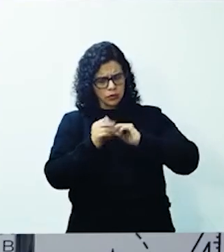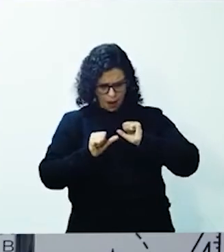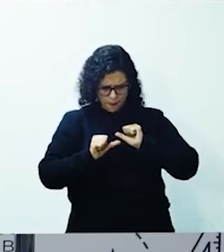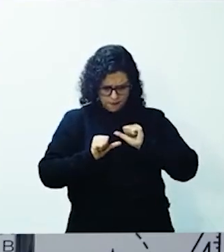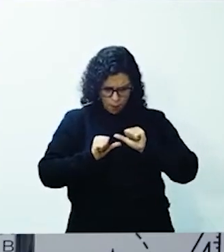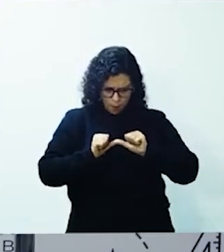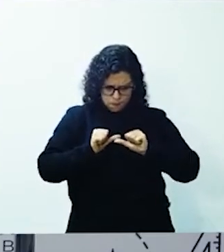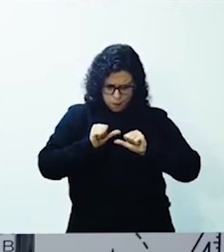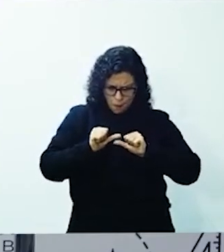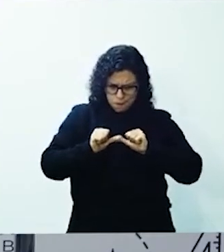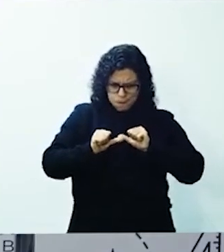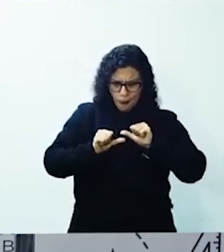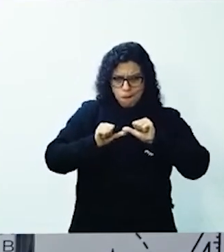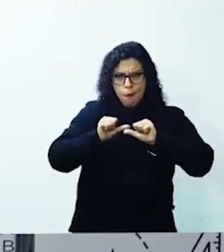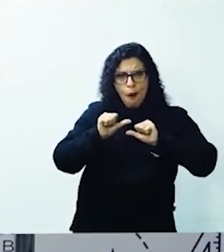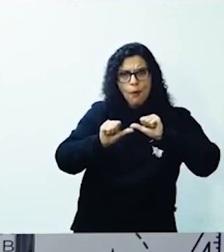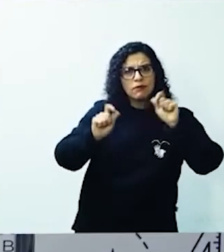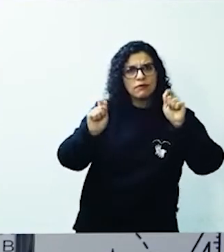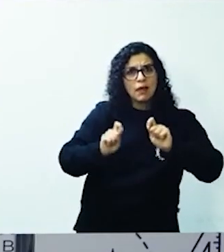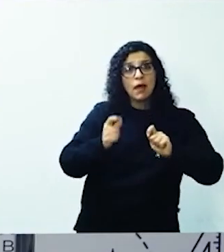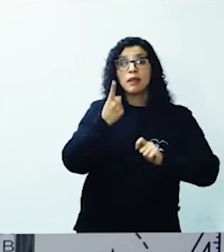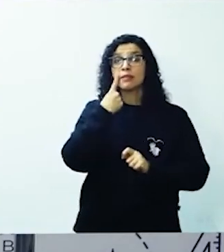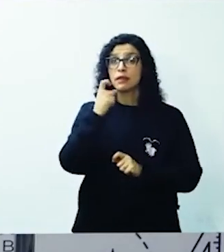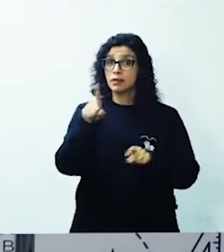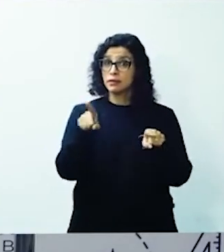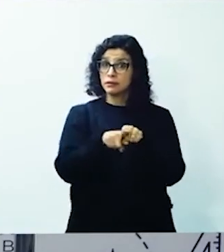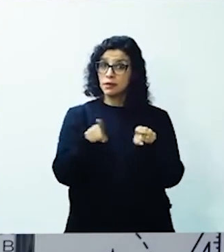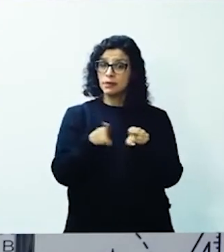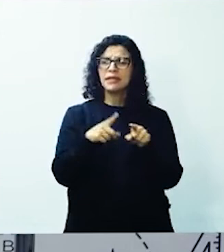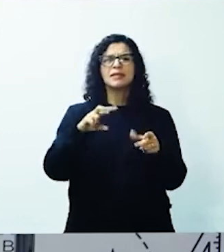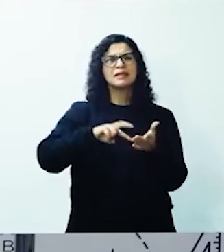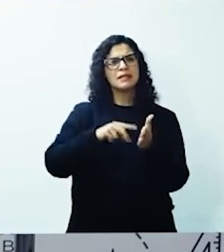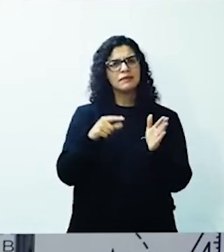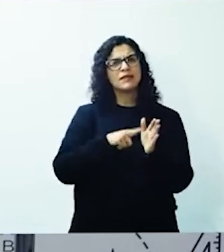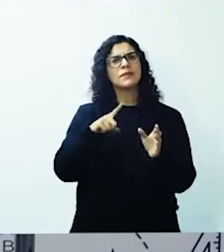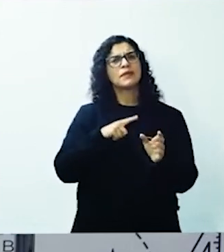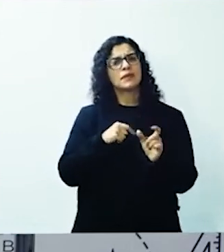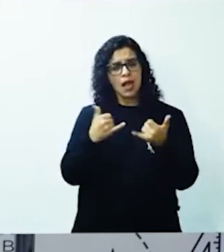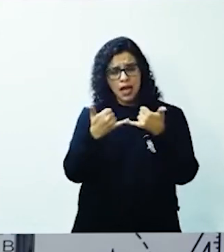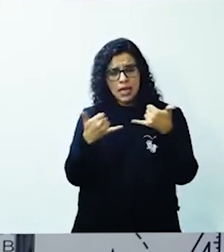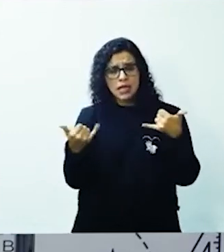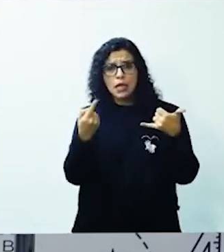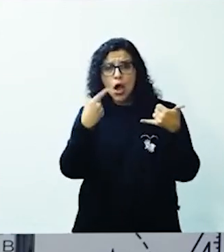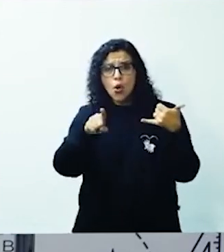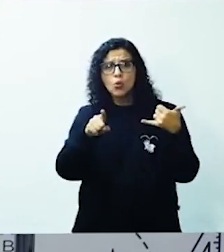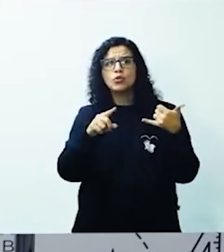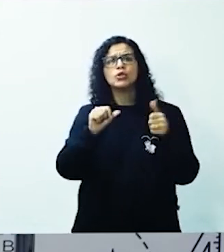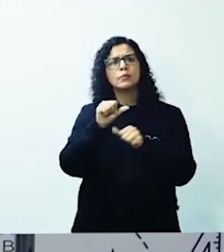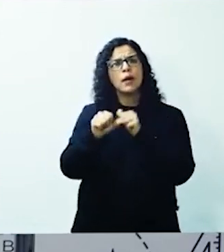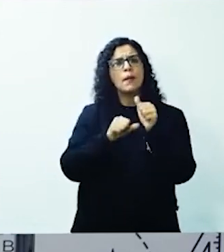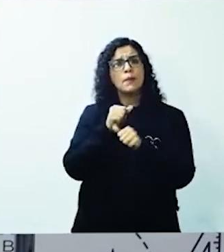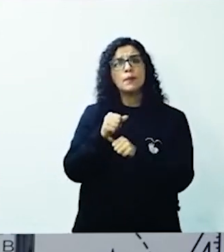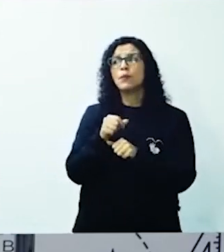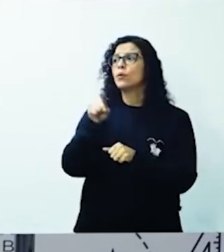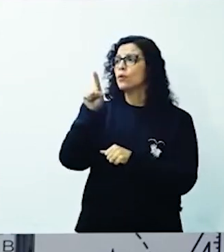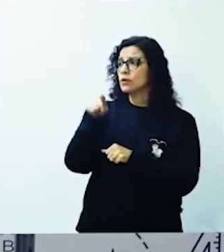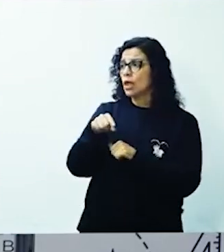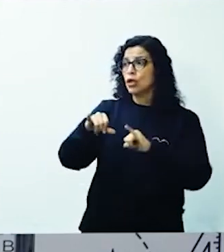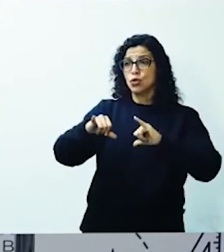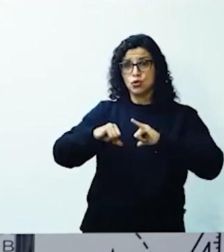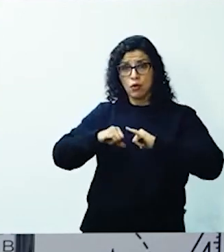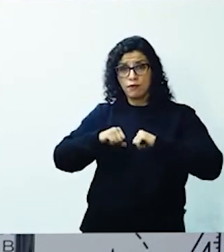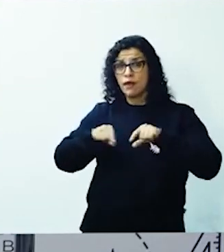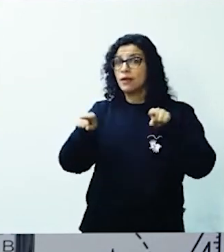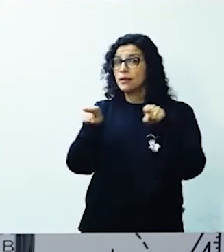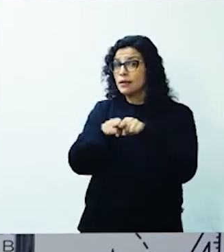fazer mudar. Então é bem interessante essa troca desse último verso. E ele diz, né,